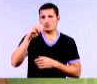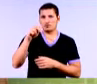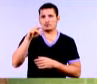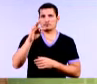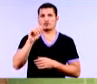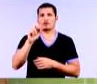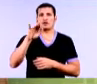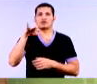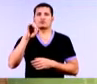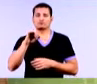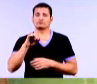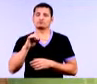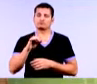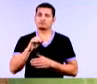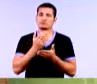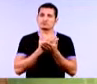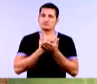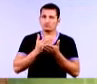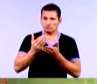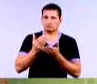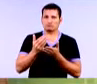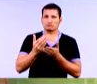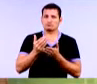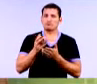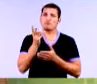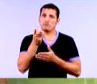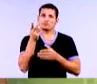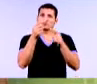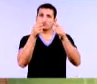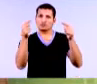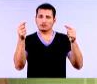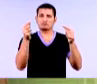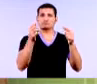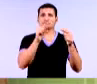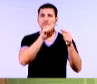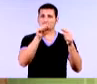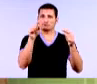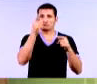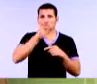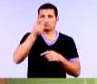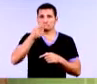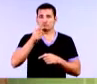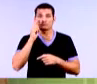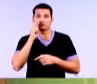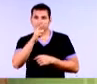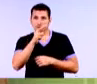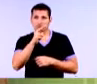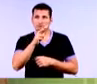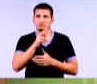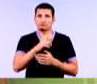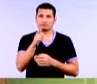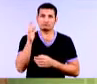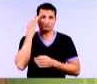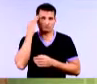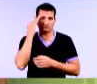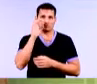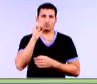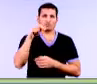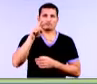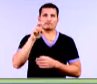iniciar ele na mesma linha que eu vou programar. Observe na tela aí um exemplo sobre os comentários para você entender essa questão da